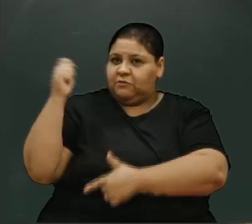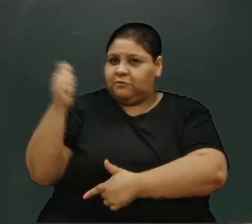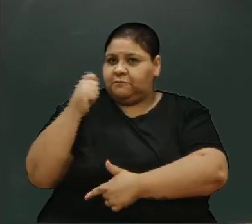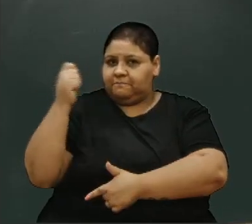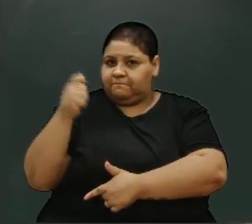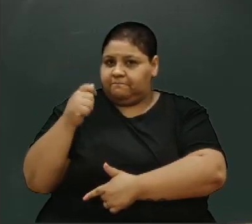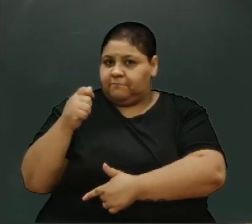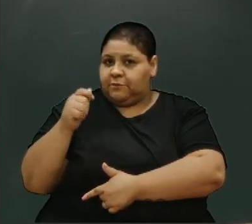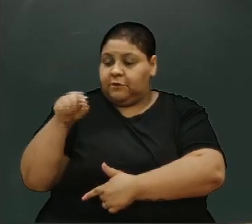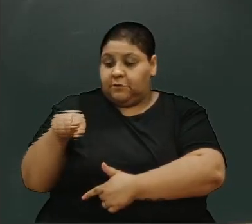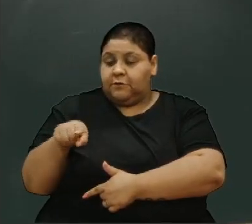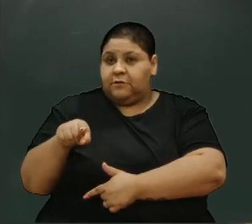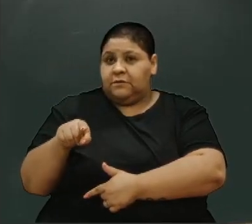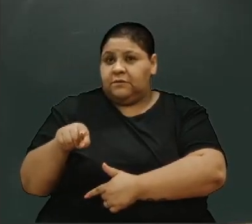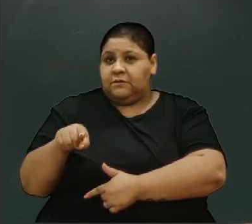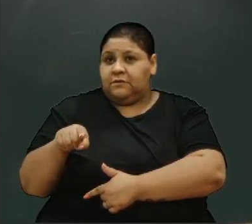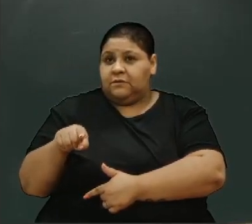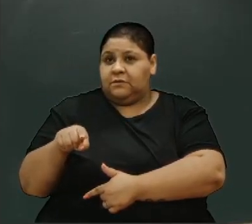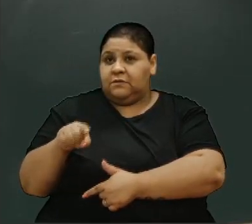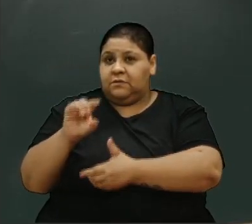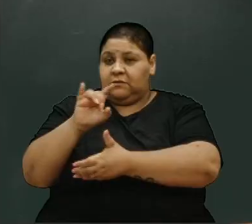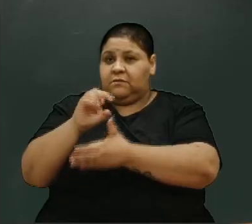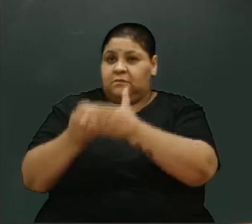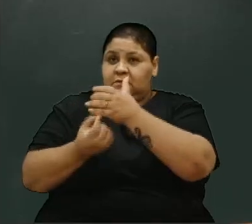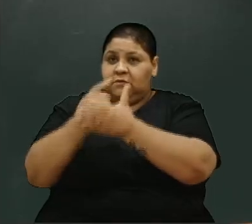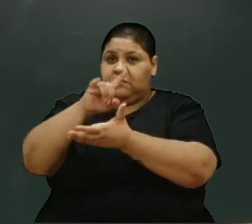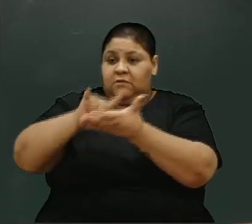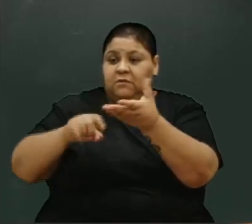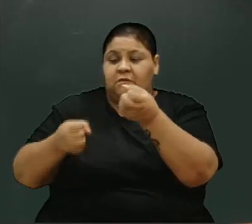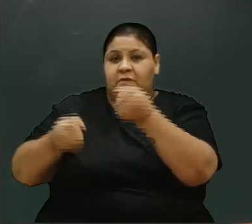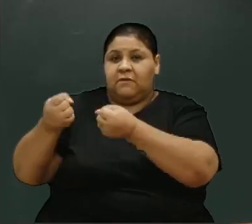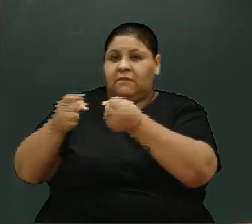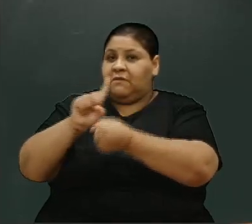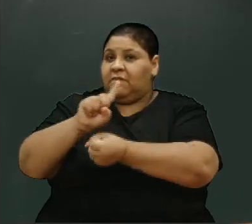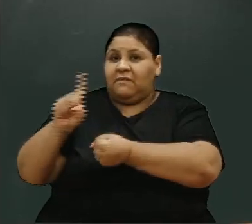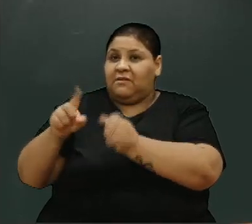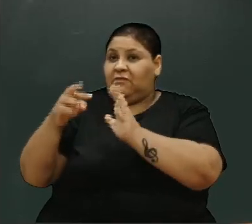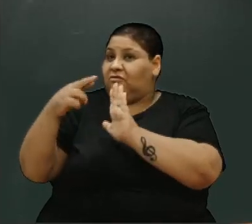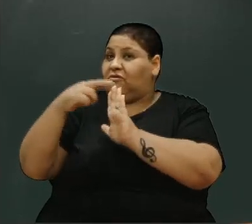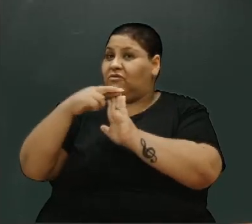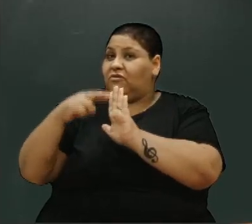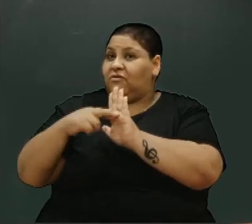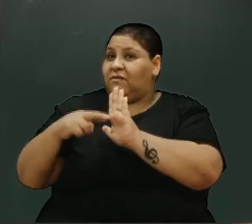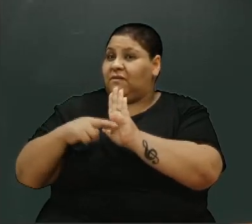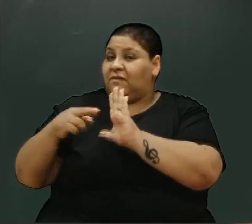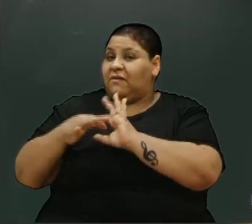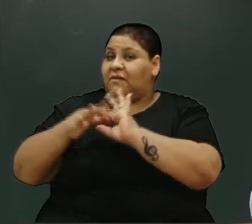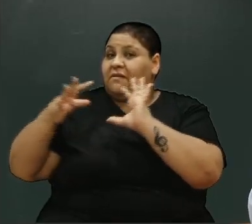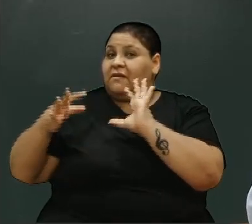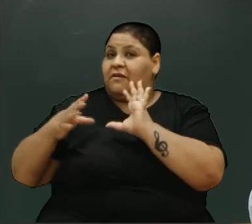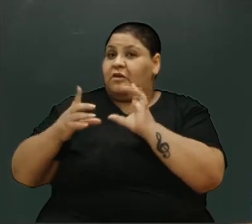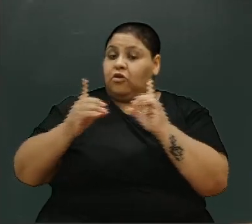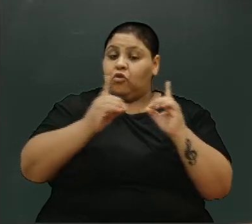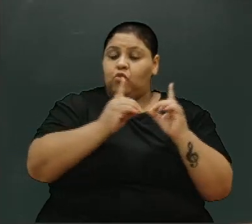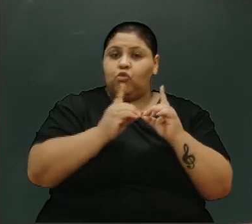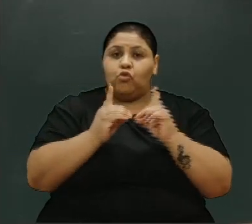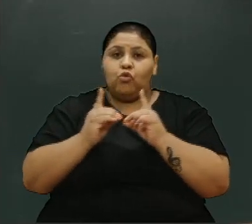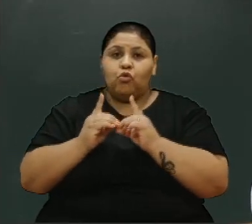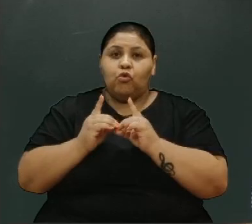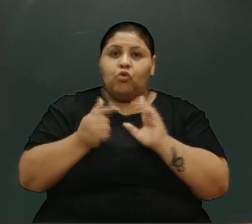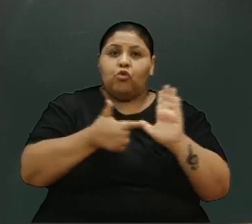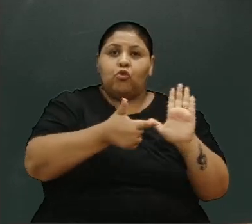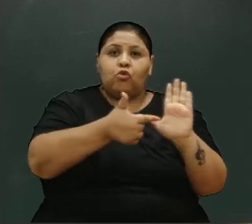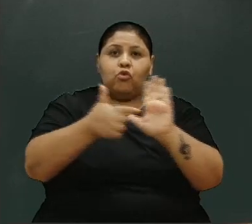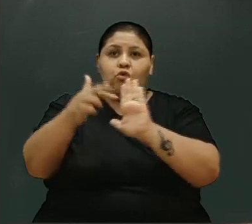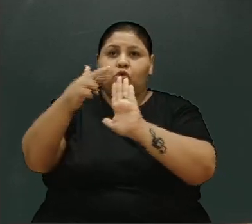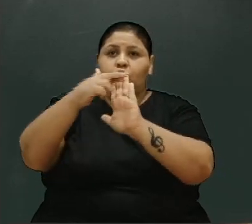E, especificamente, da emissão do documento veicular, ela não regra. Ela dispõe que o DETRAN promoverá o